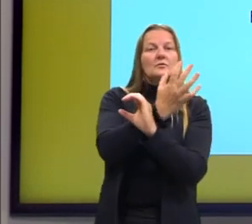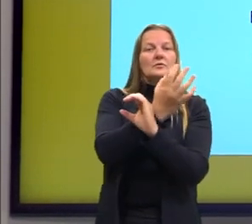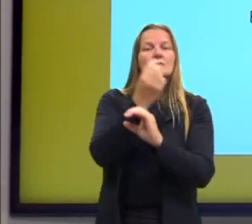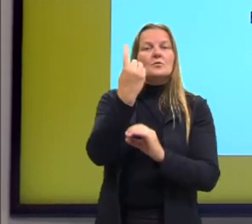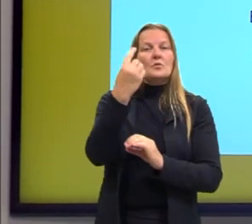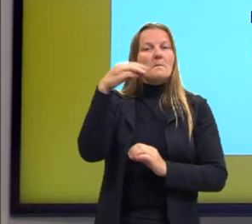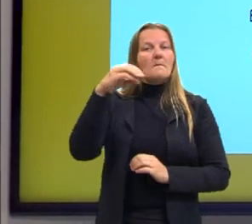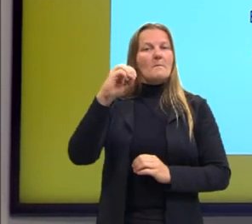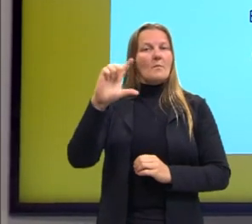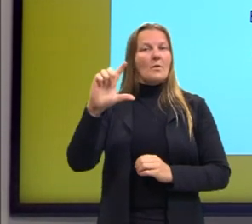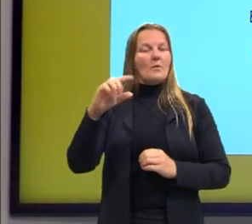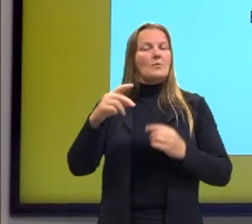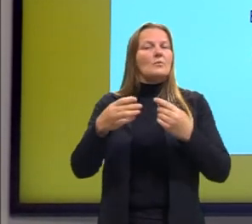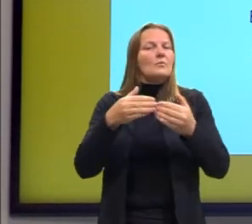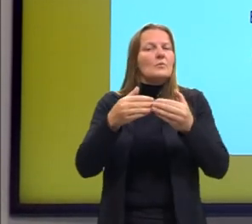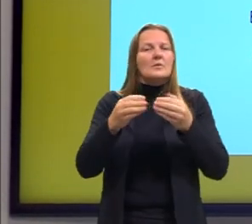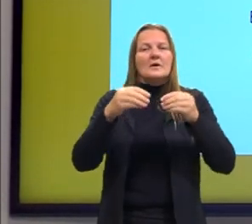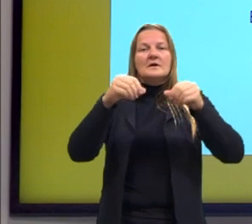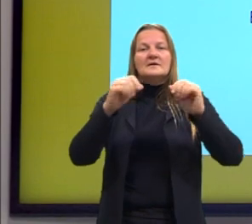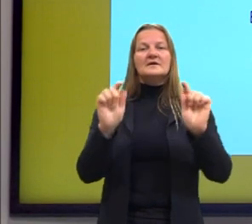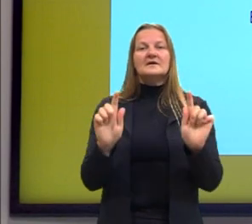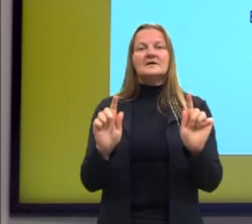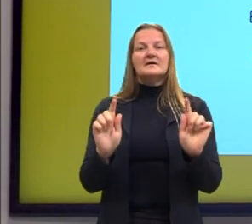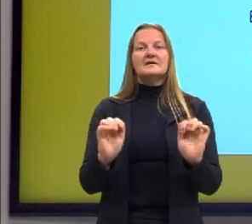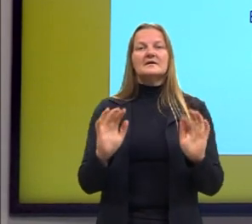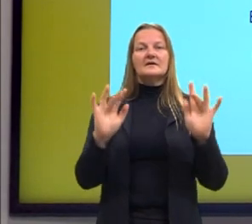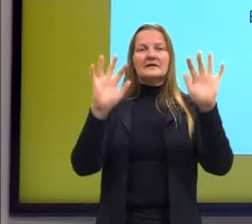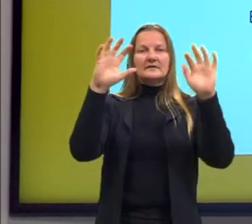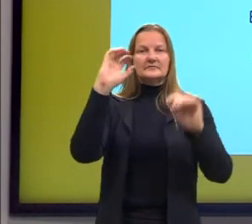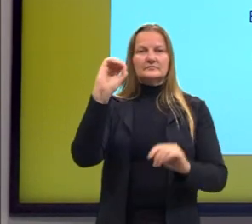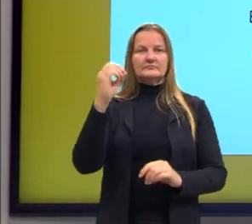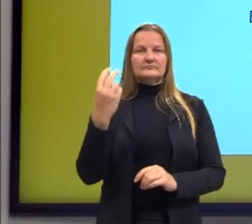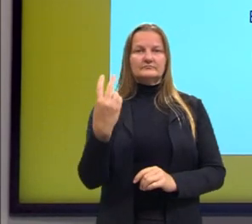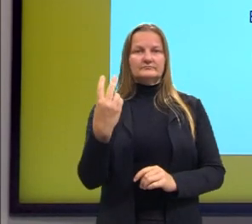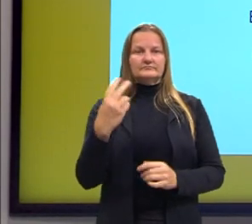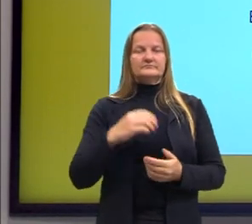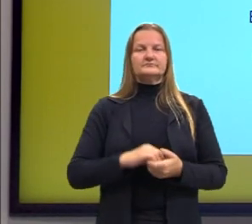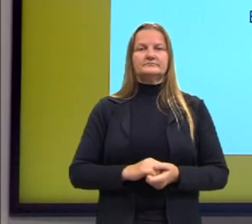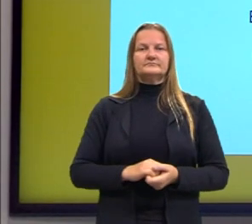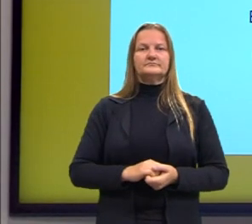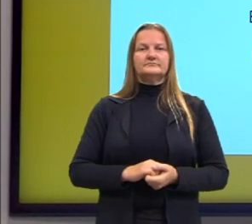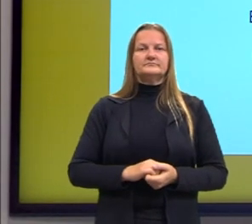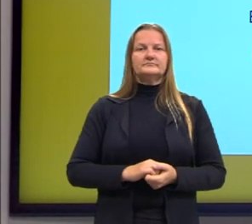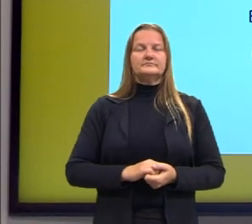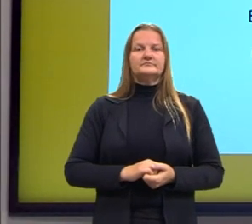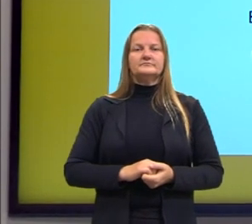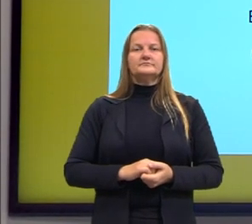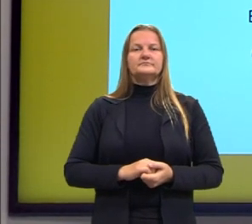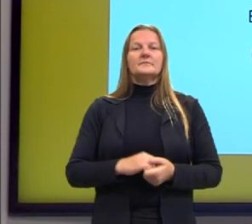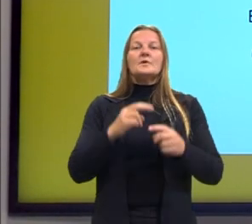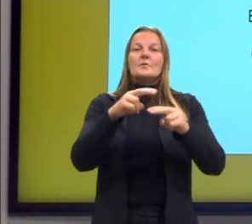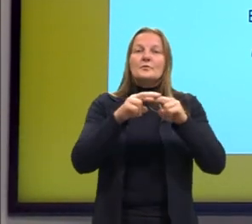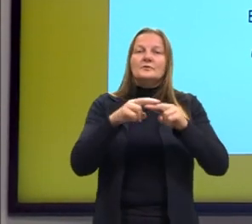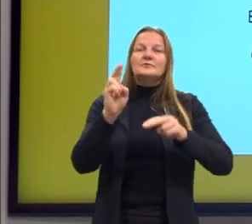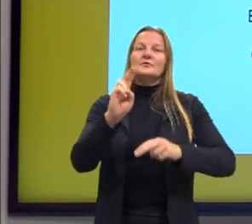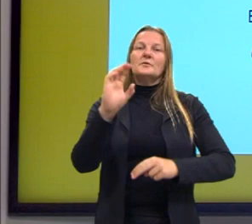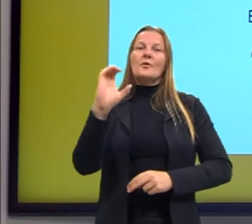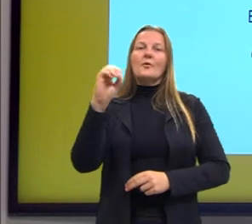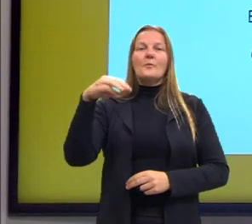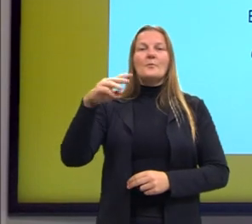de uma substância em presença do gás oxigênio por isso entalpia de combustão a que eu trouxe o